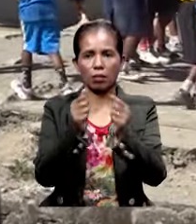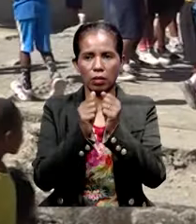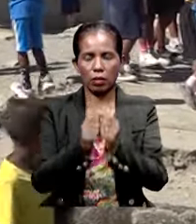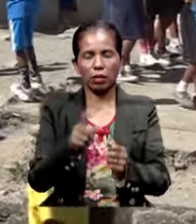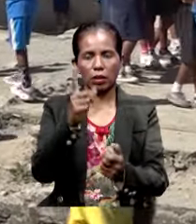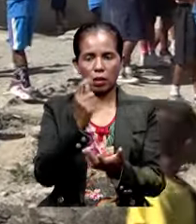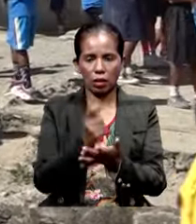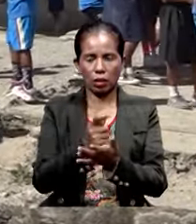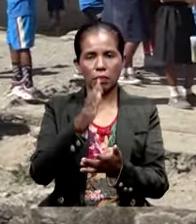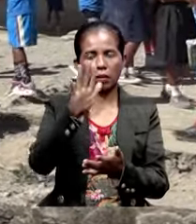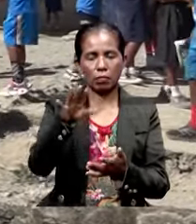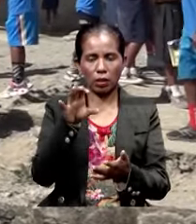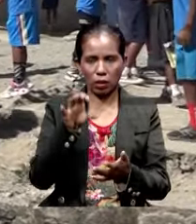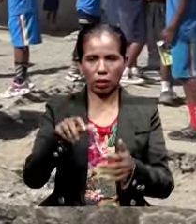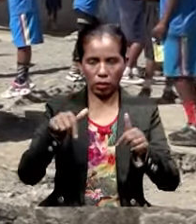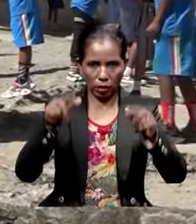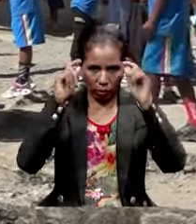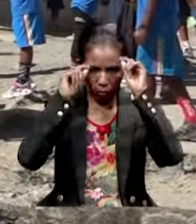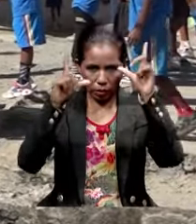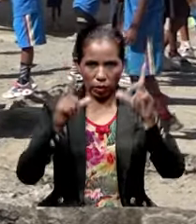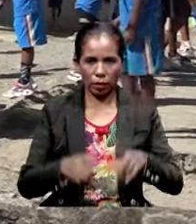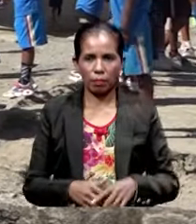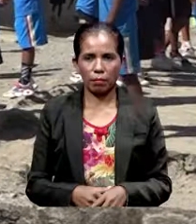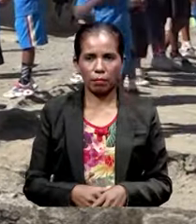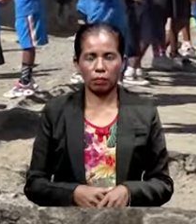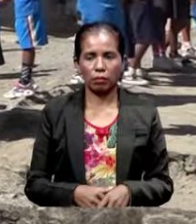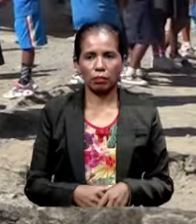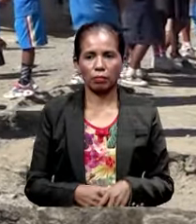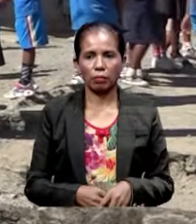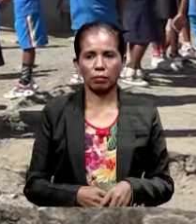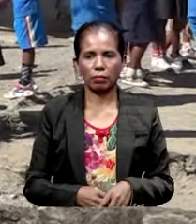unida a Tux Lima e a Território Nacional. Agostinho da Costa, Adriano Verdial, GMN.